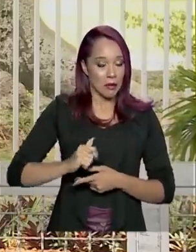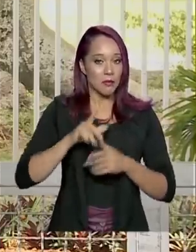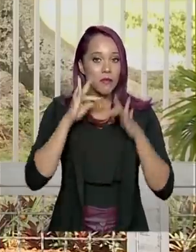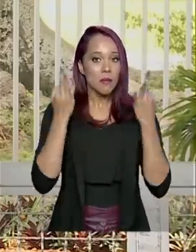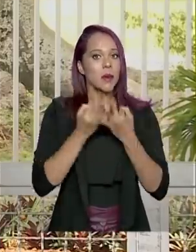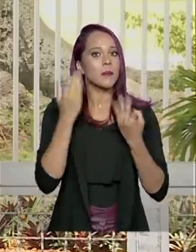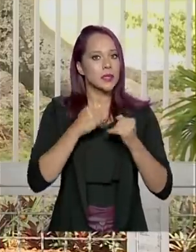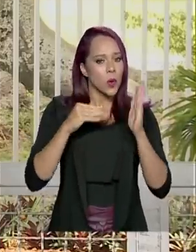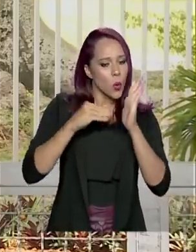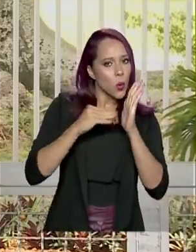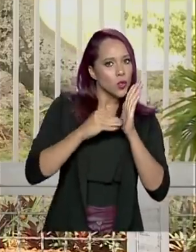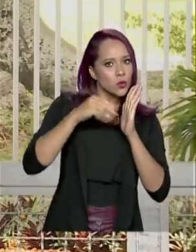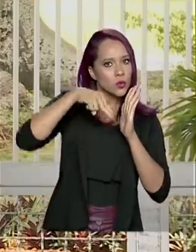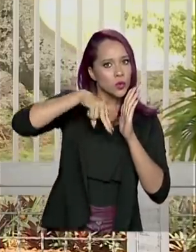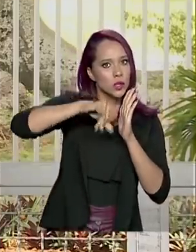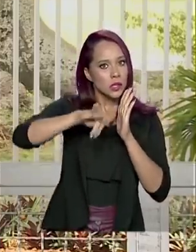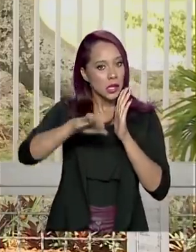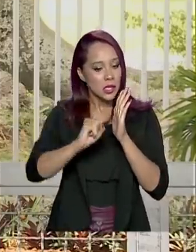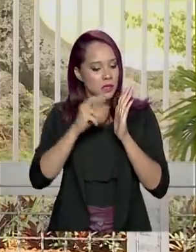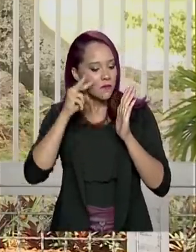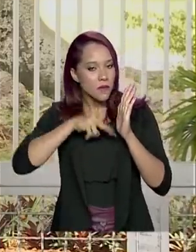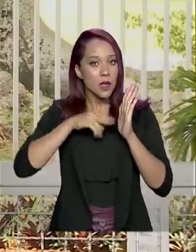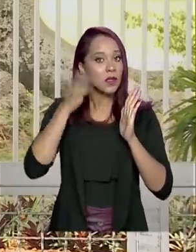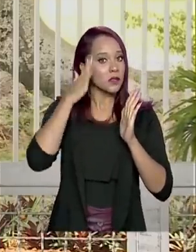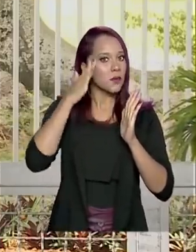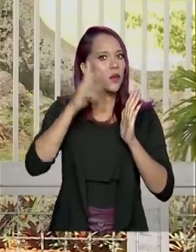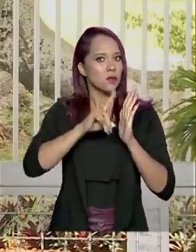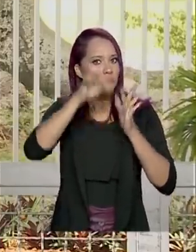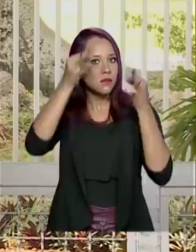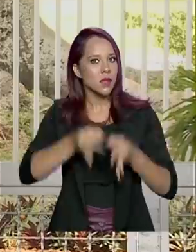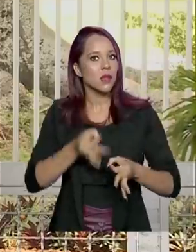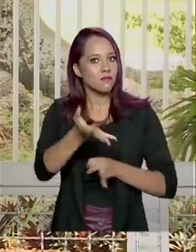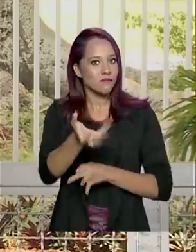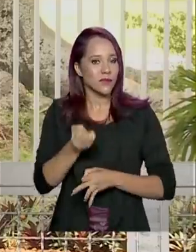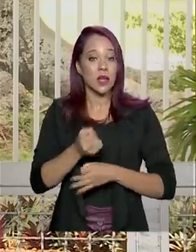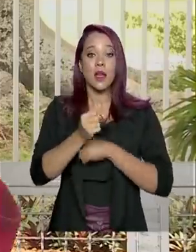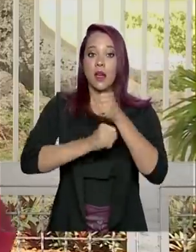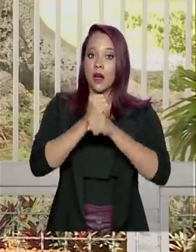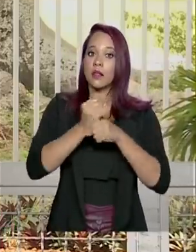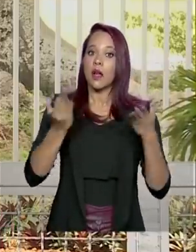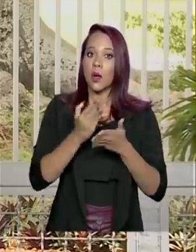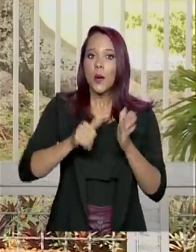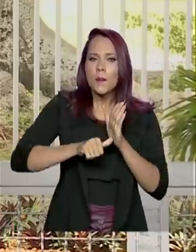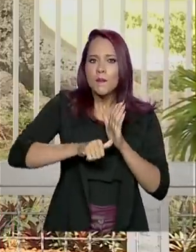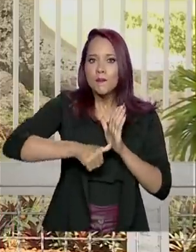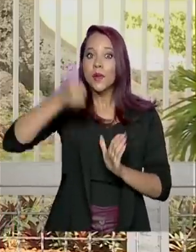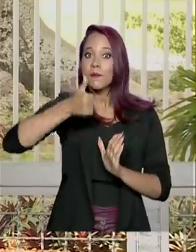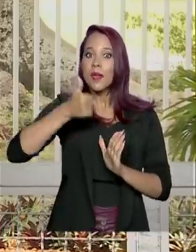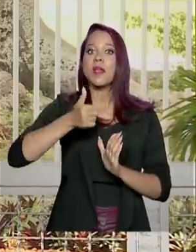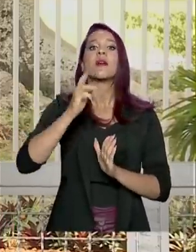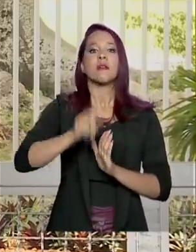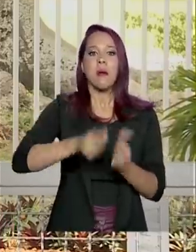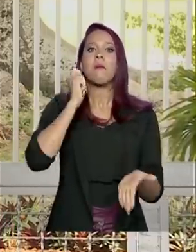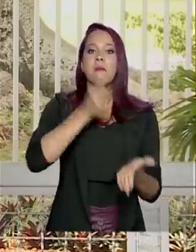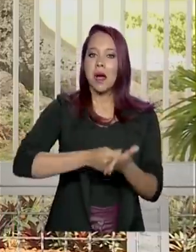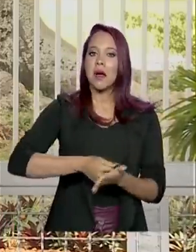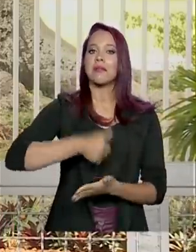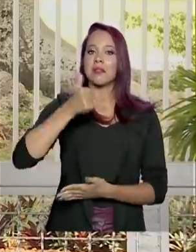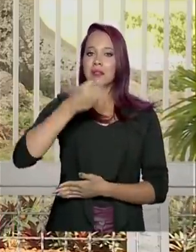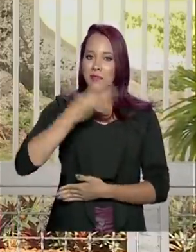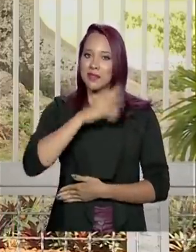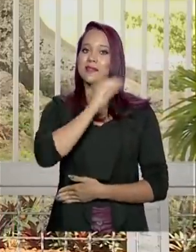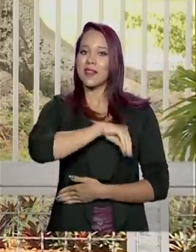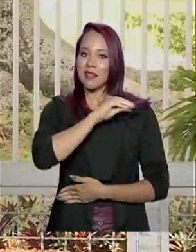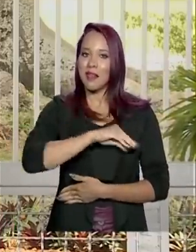último número do NIS para saber a data exata do saque. Este ano, pela primeira vez, foi pago o 13º